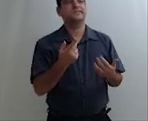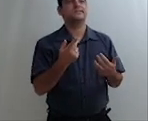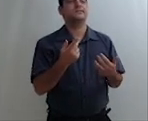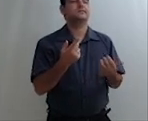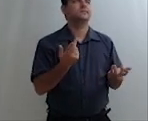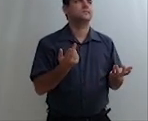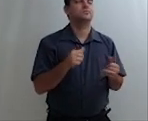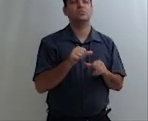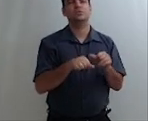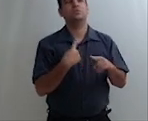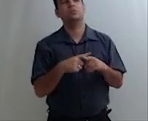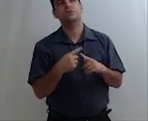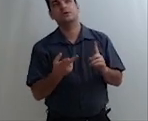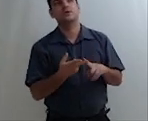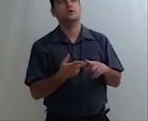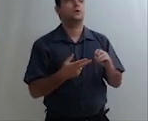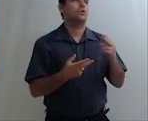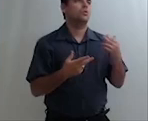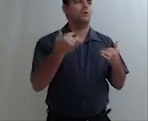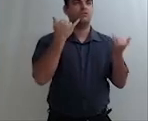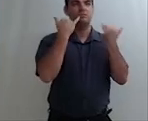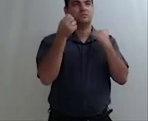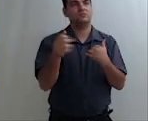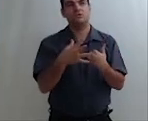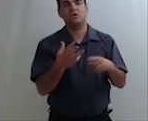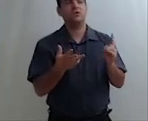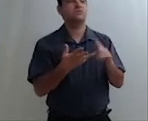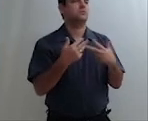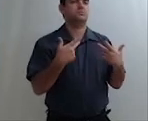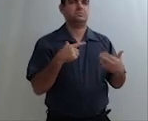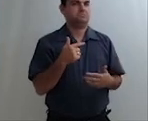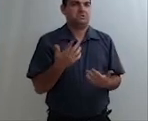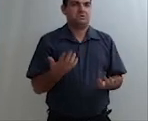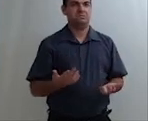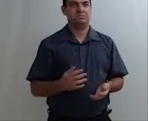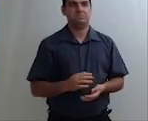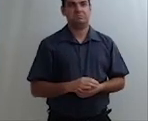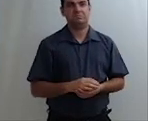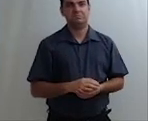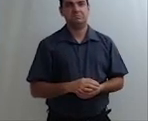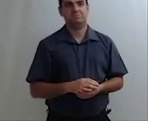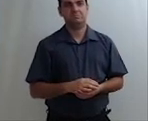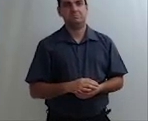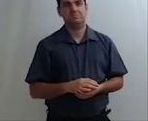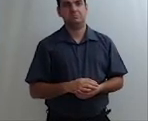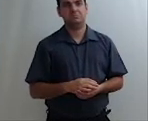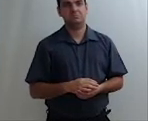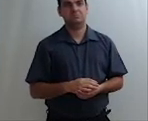incisividade com que foi eh decretada a cautela